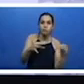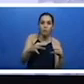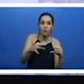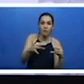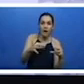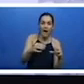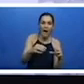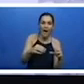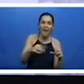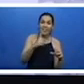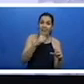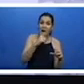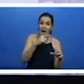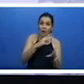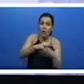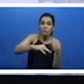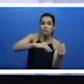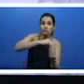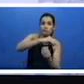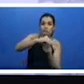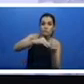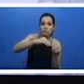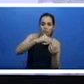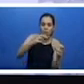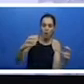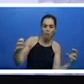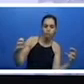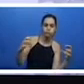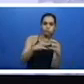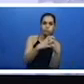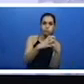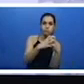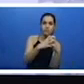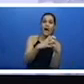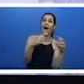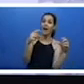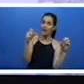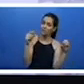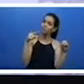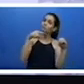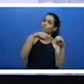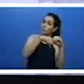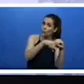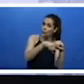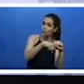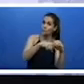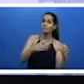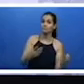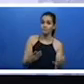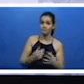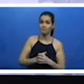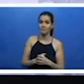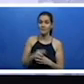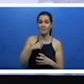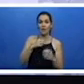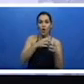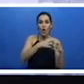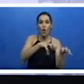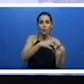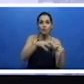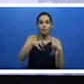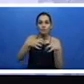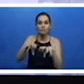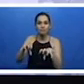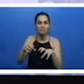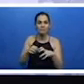fêmea. Caindo na água, óvulo e espermatozoide se encontram, fecundam e produzem ovos. Esses